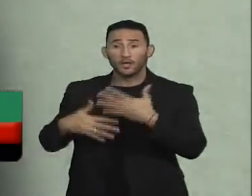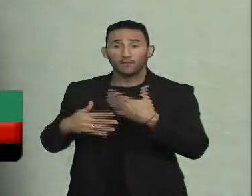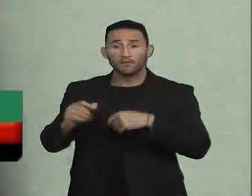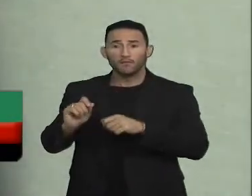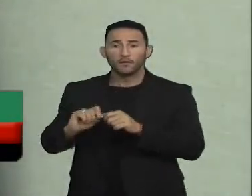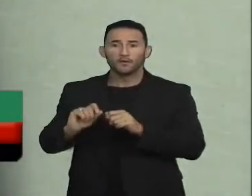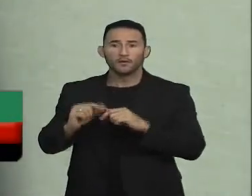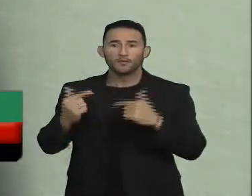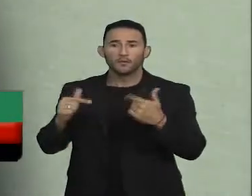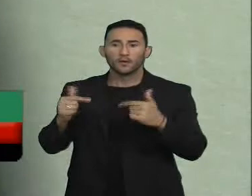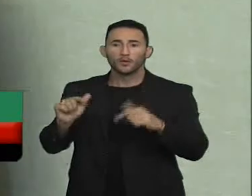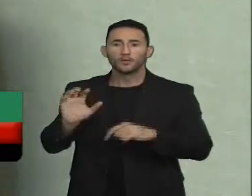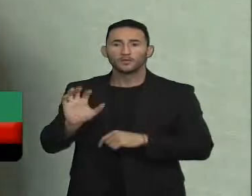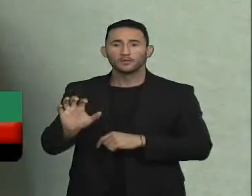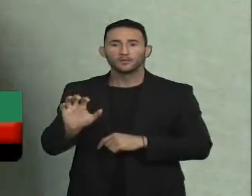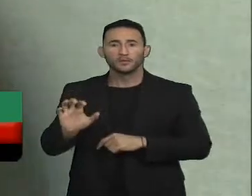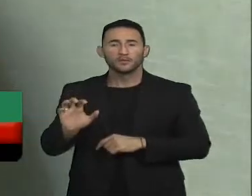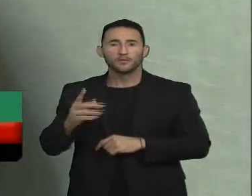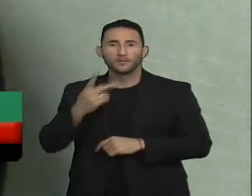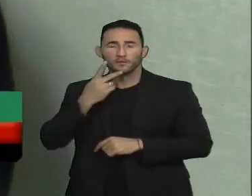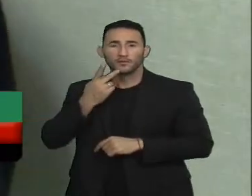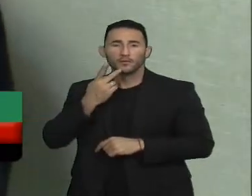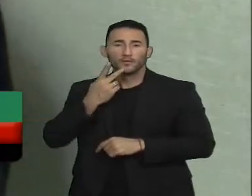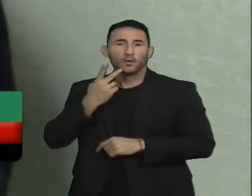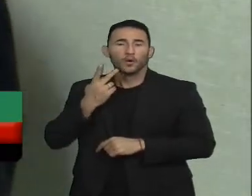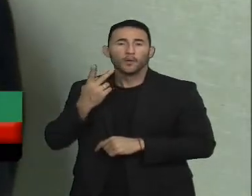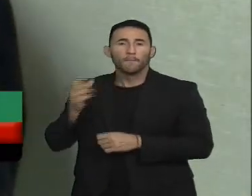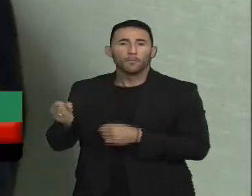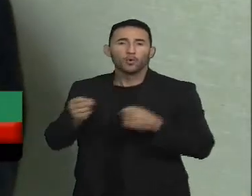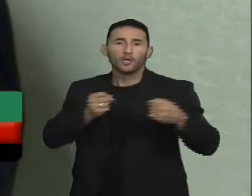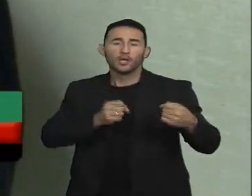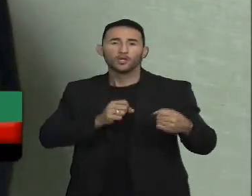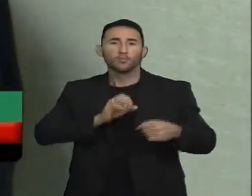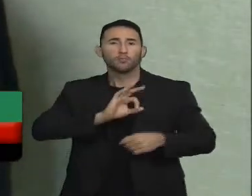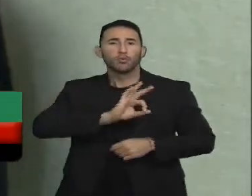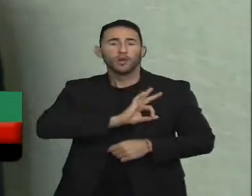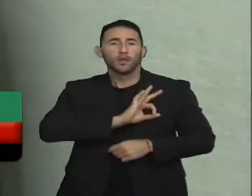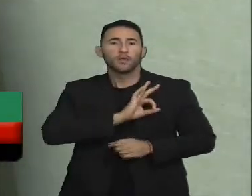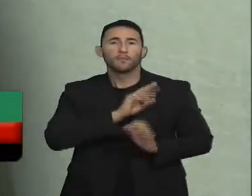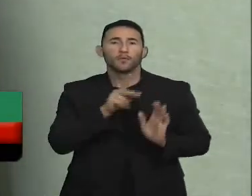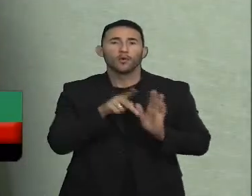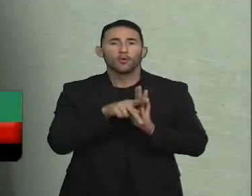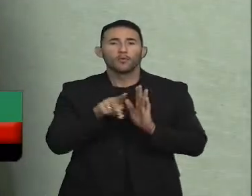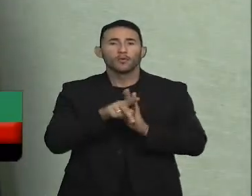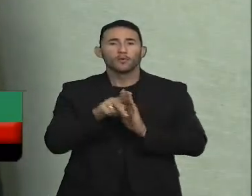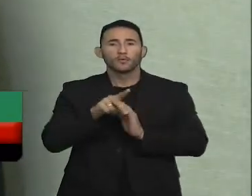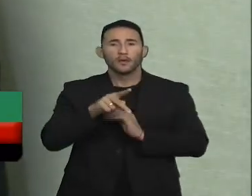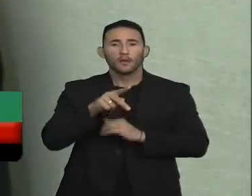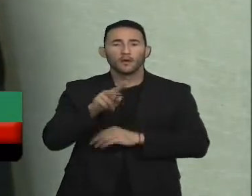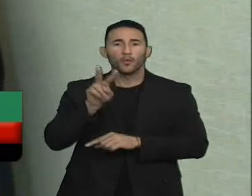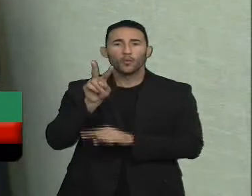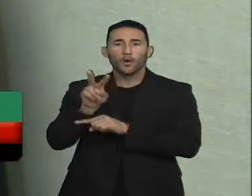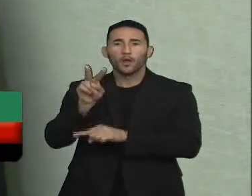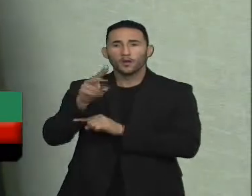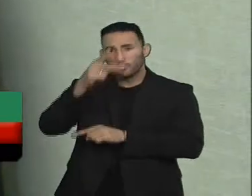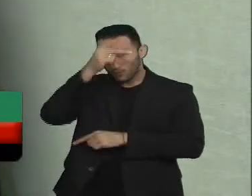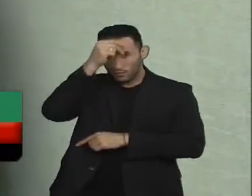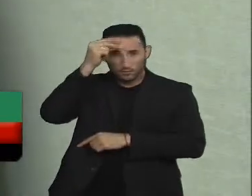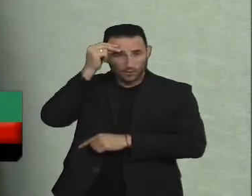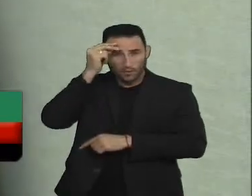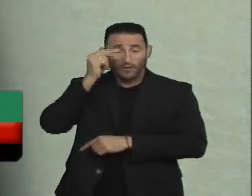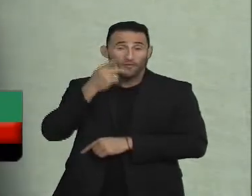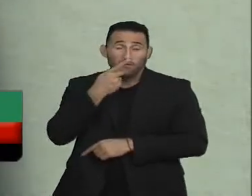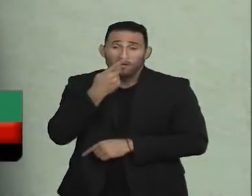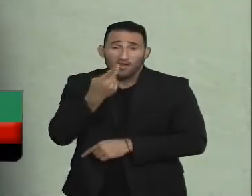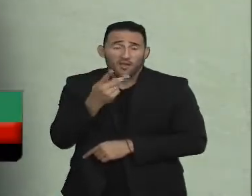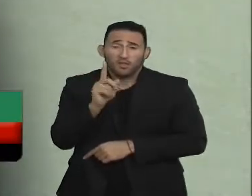esse tipo de trabalho, tirando o poder de polícia da guarda municipal, das guardas municipais, aliás. Então, eu até vim aqui para